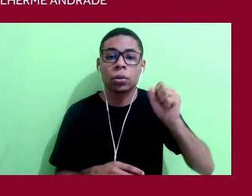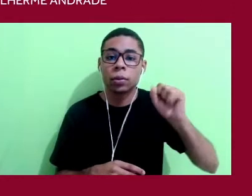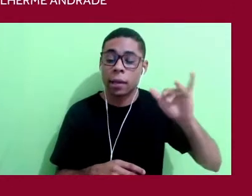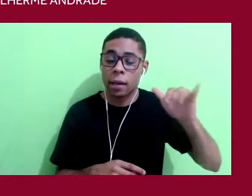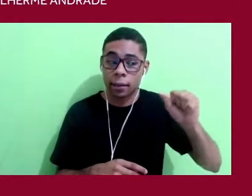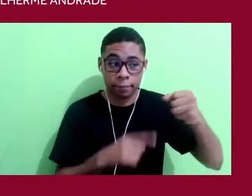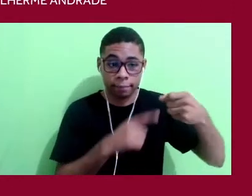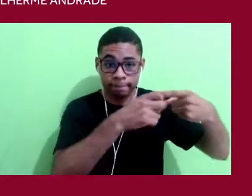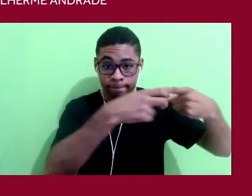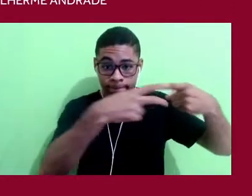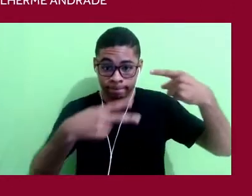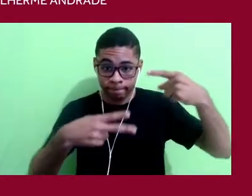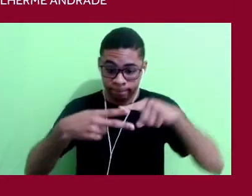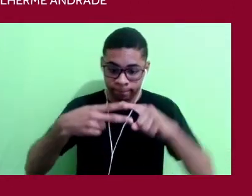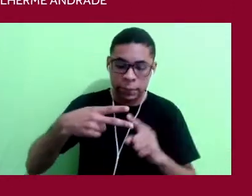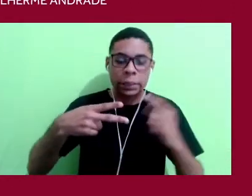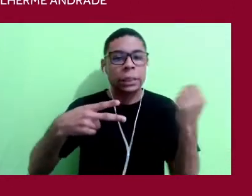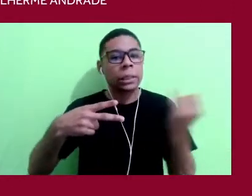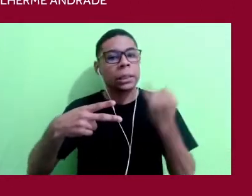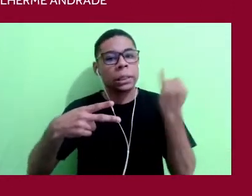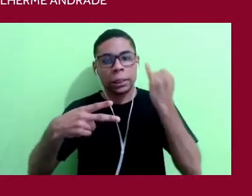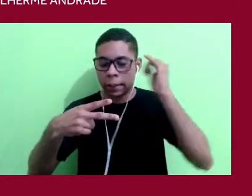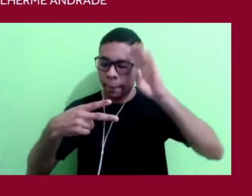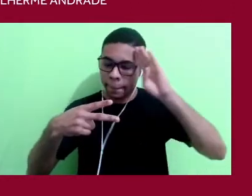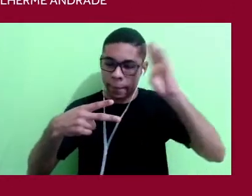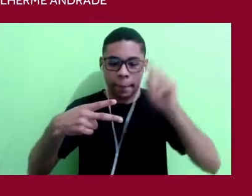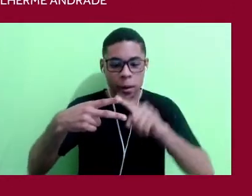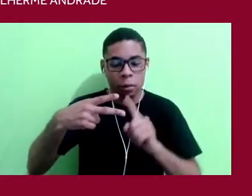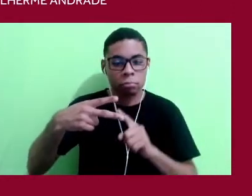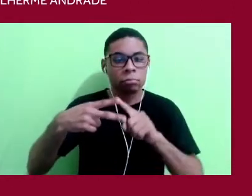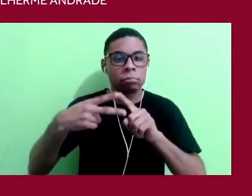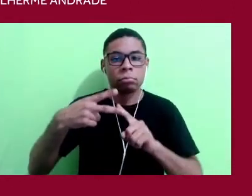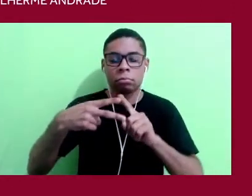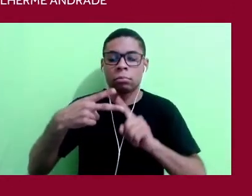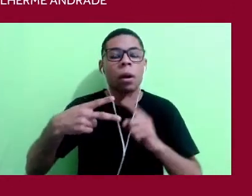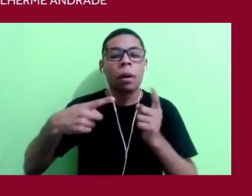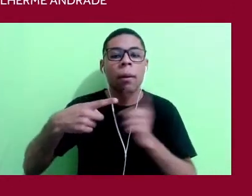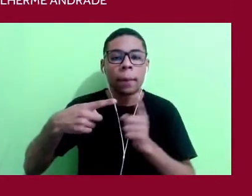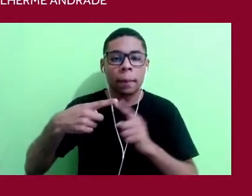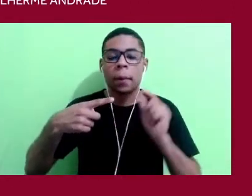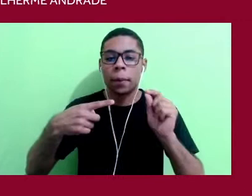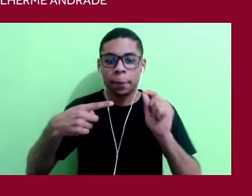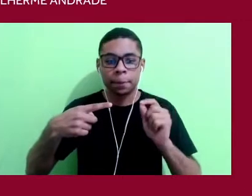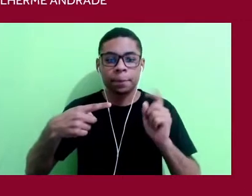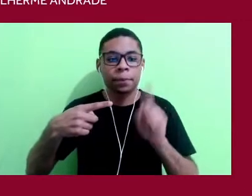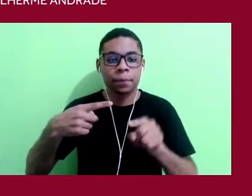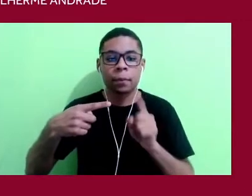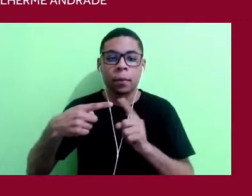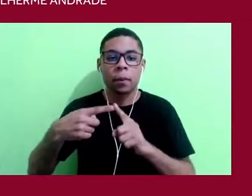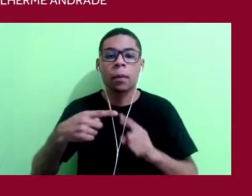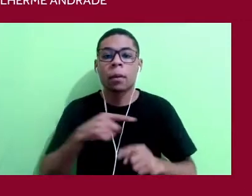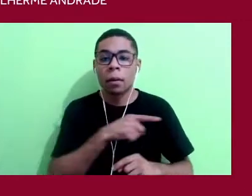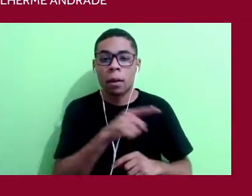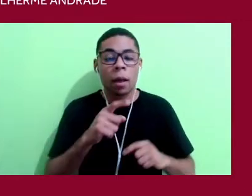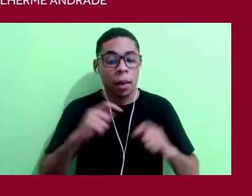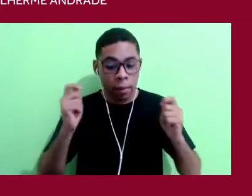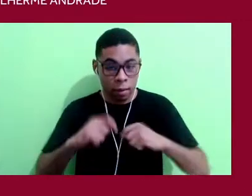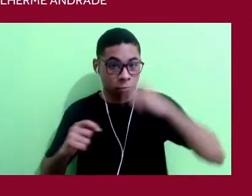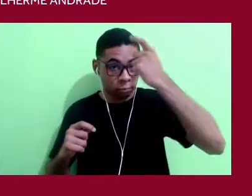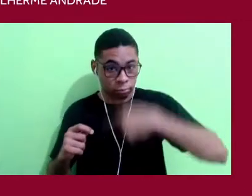premissas básicas, tá? Em relação à sua finalidade. Primeira premissa é a criação de conteúdo gerado pelo